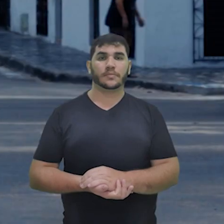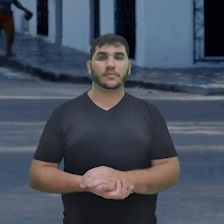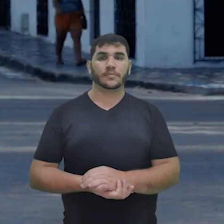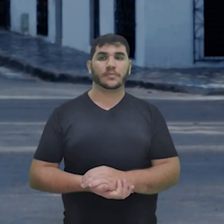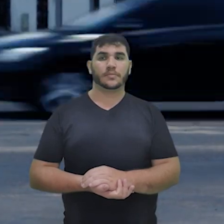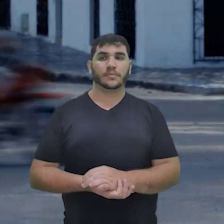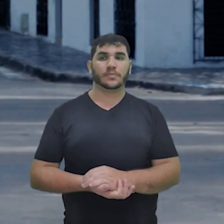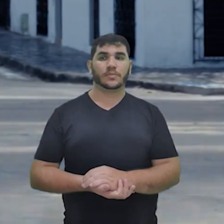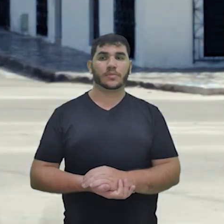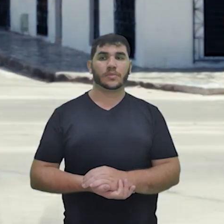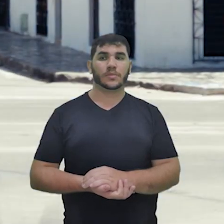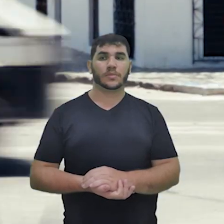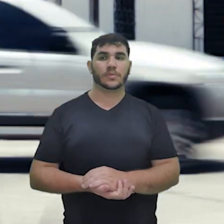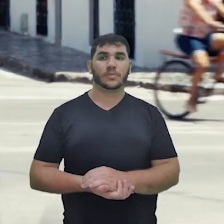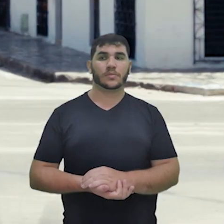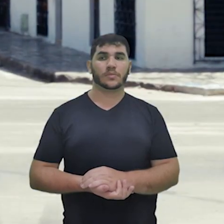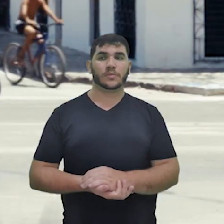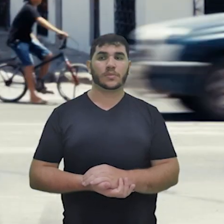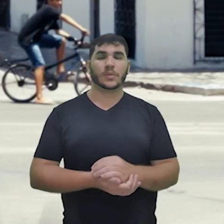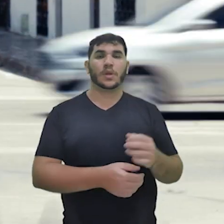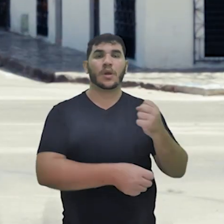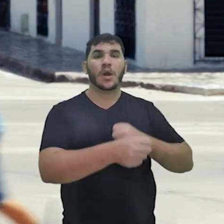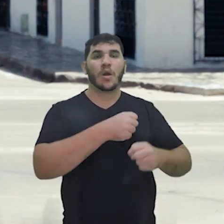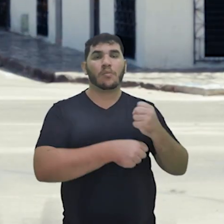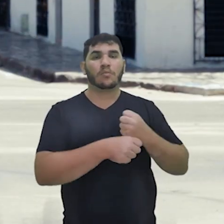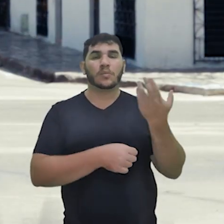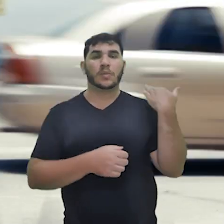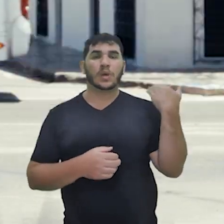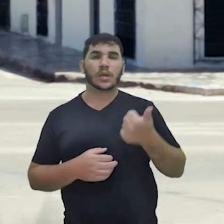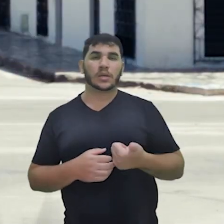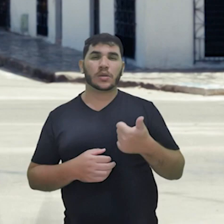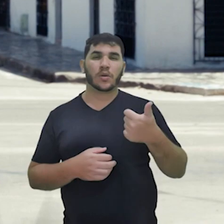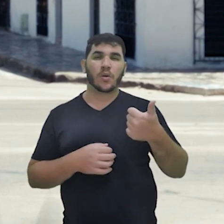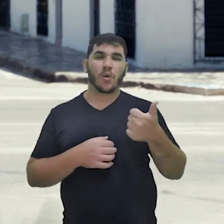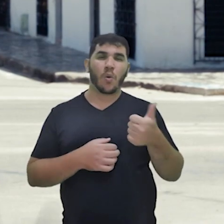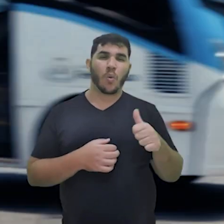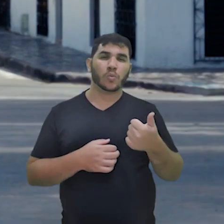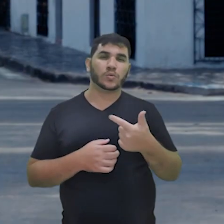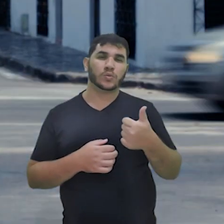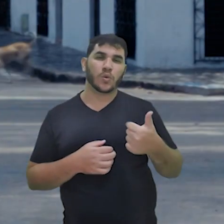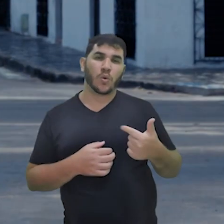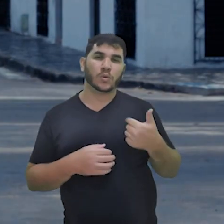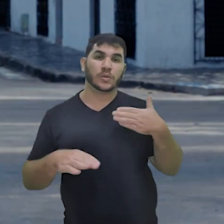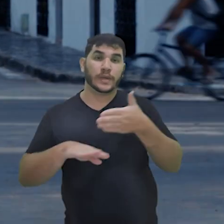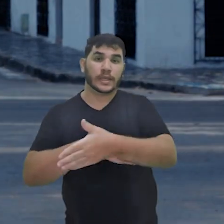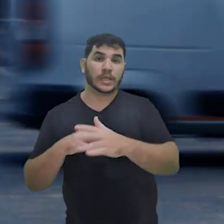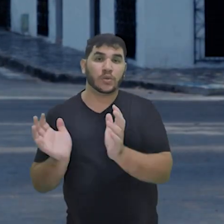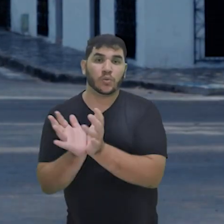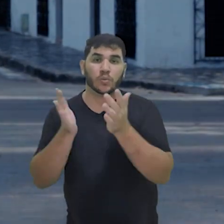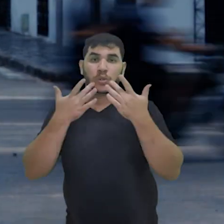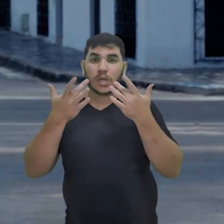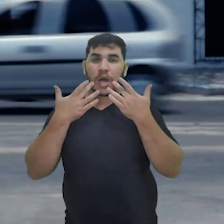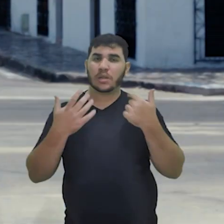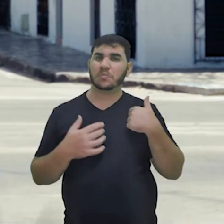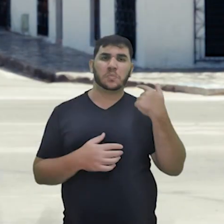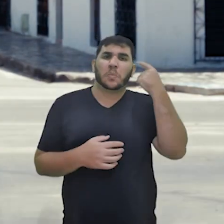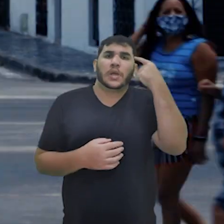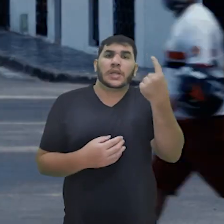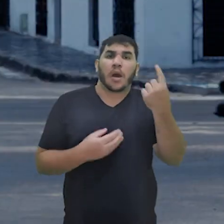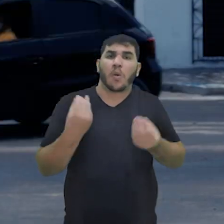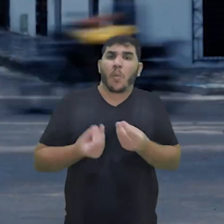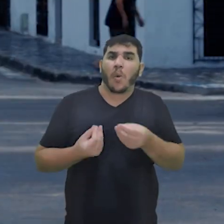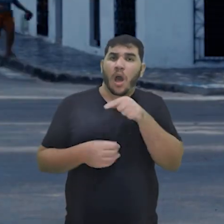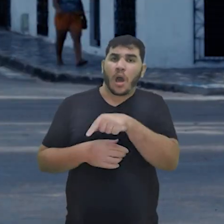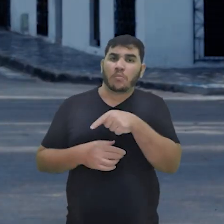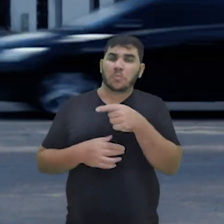criam sombra e claridade. Há 12, 11 anos atrás, tinha 16 anos, de como eu não imaginava o que seria